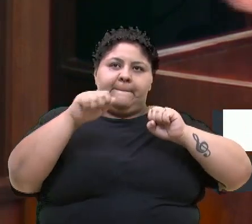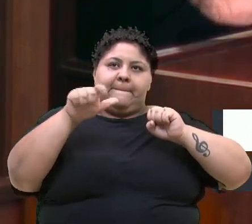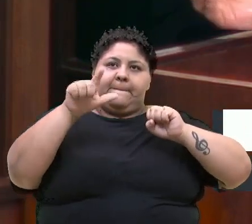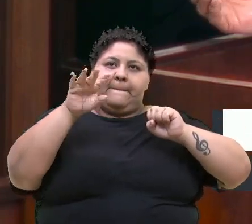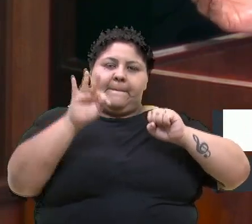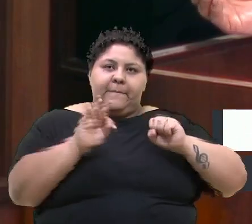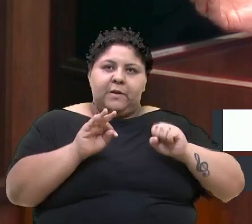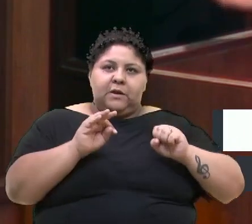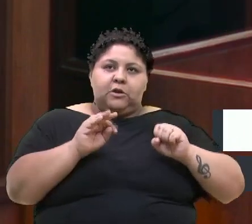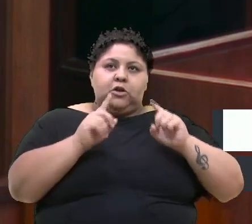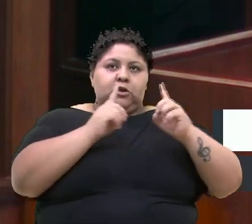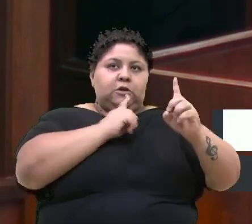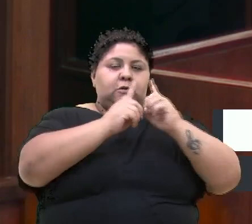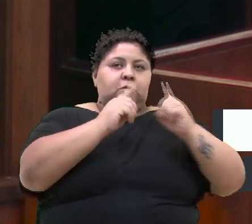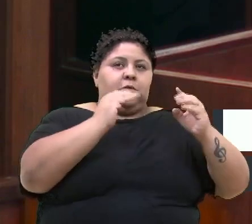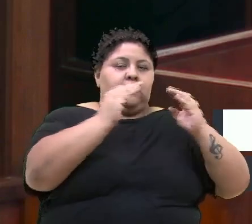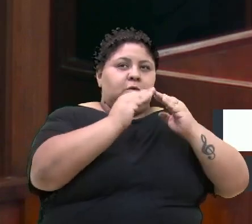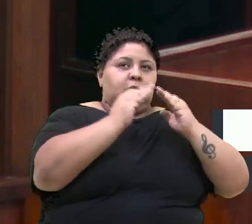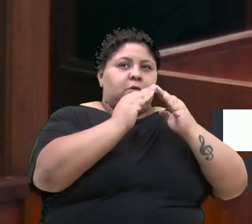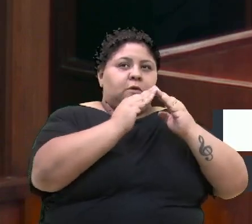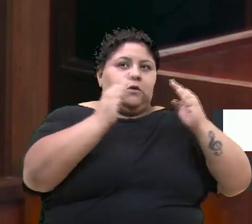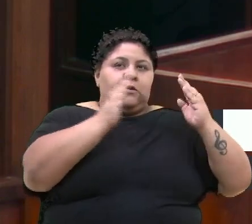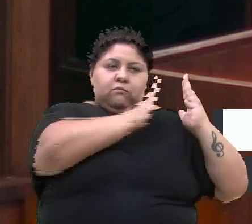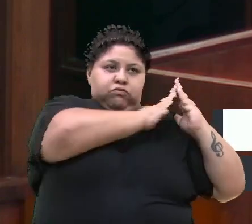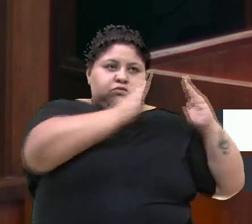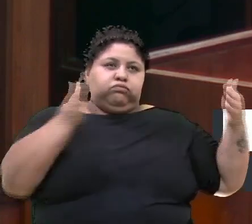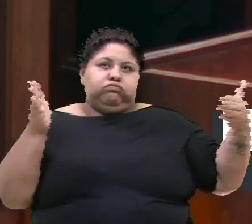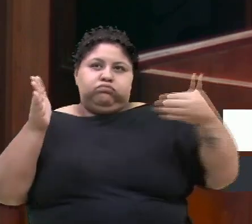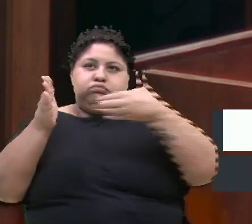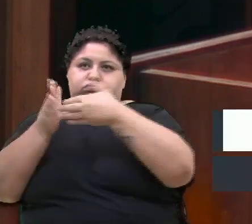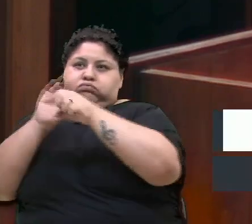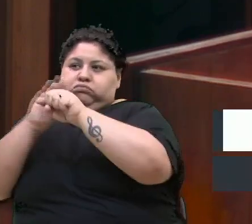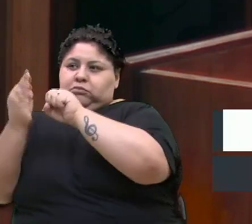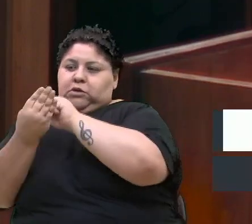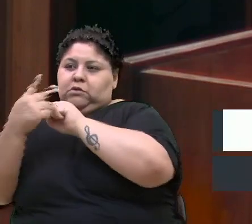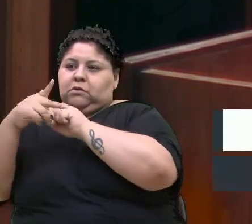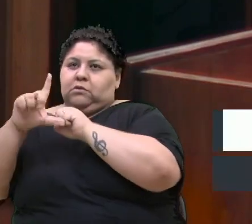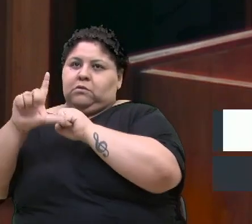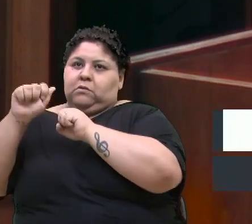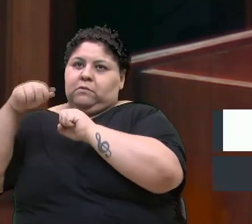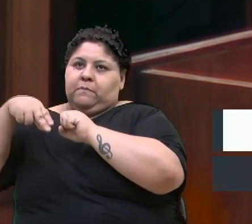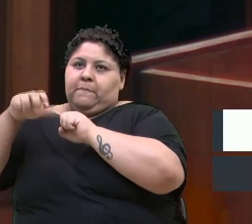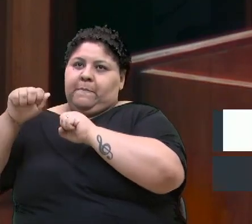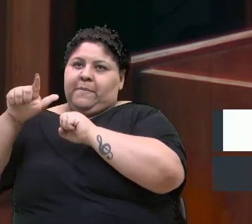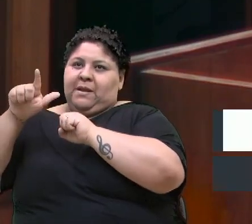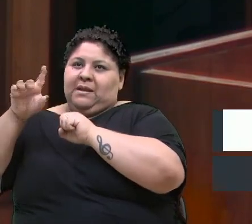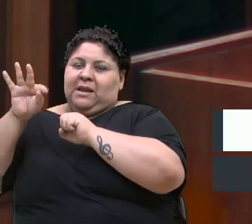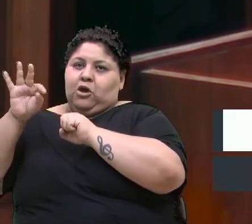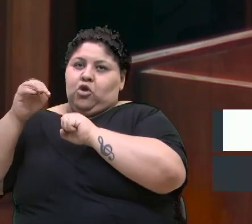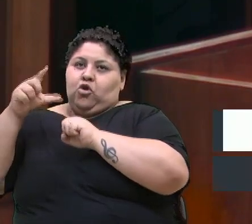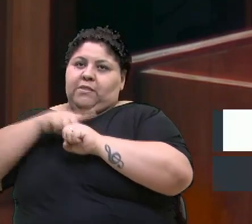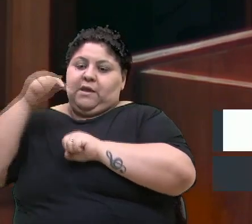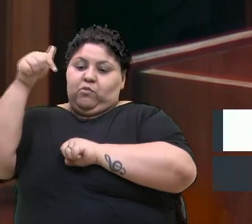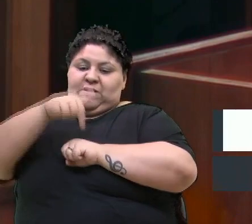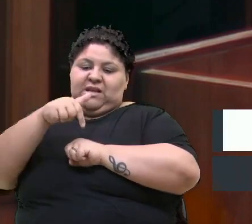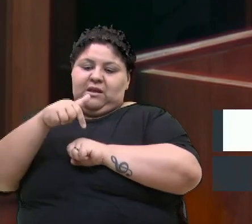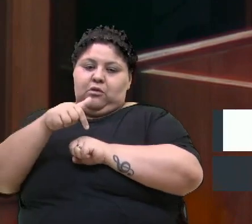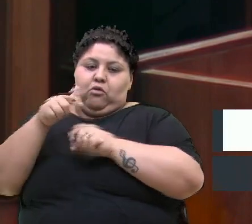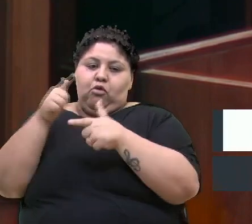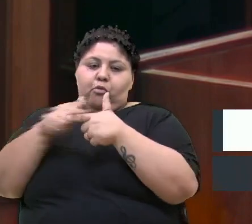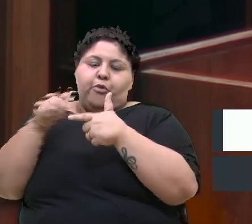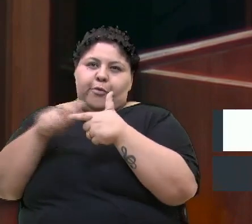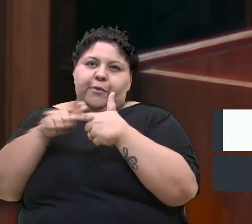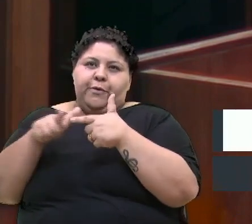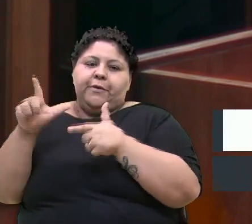São Leopoldo em direção ao bairro Planalto, estamos ali com um afunilamento na BR-116